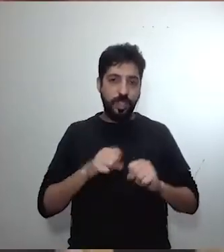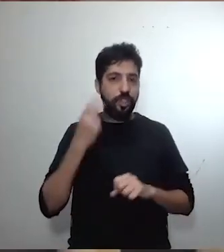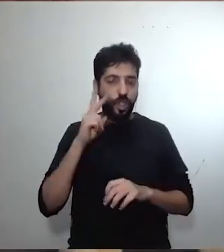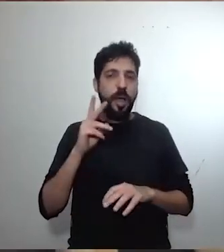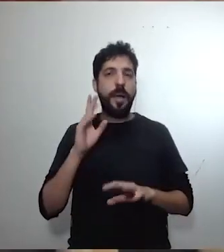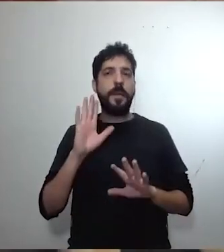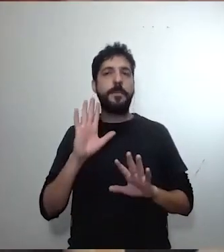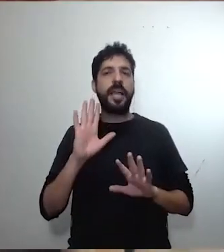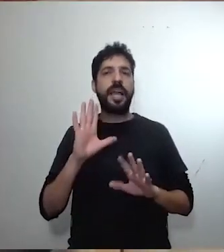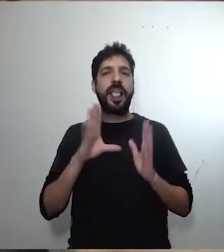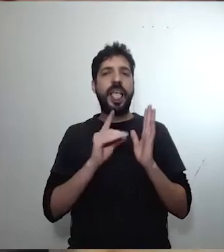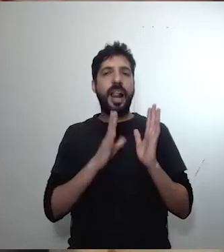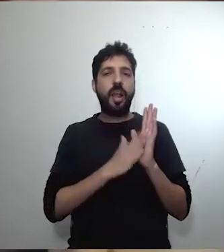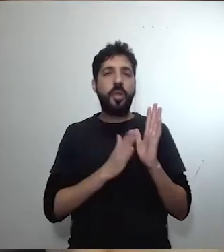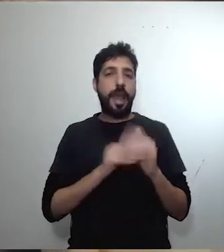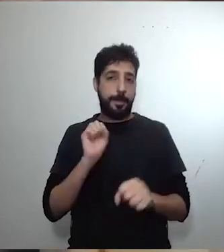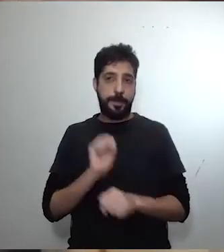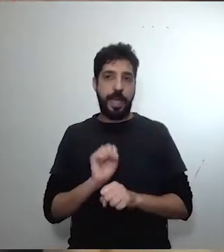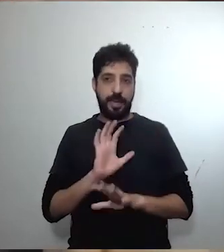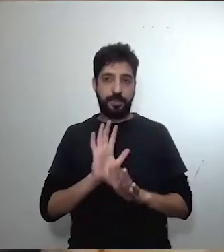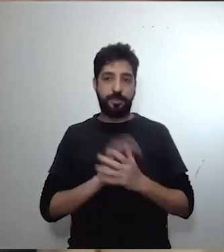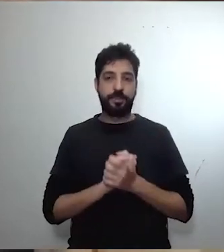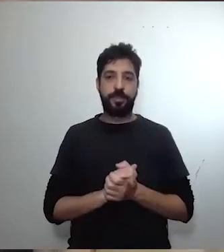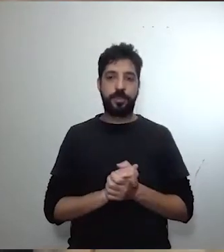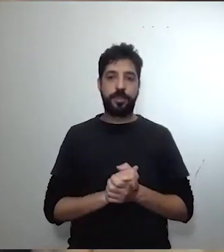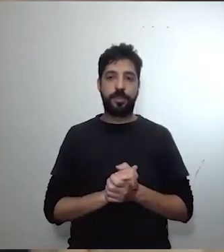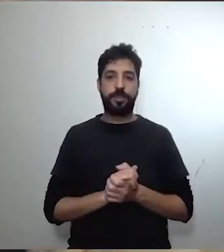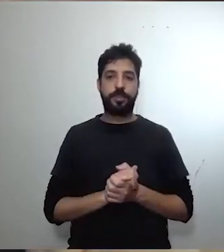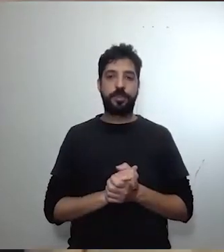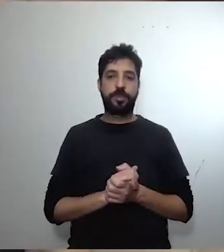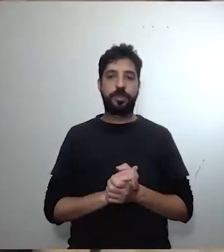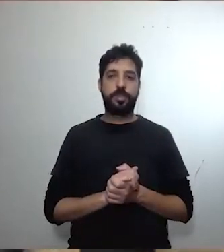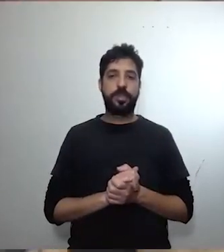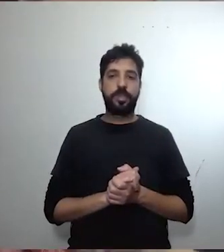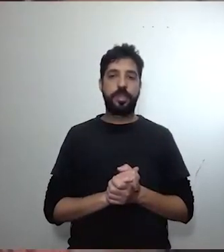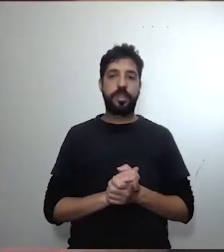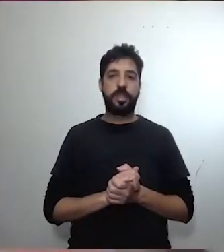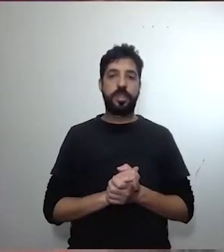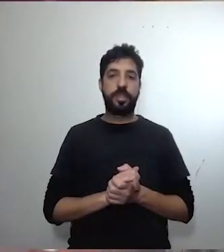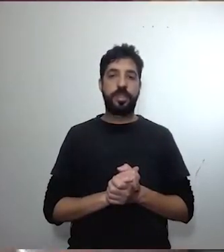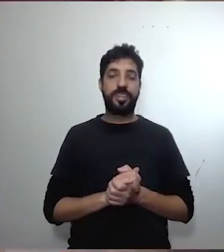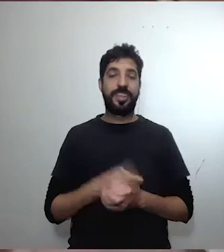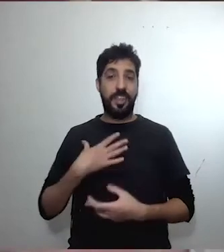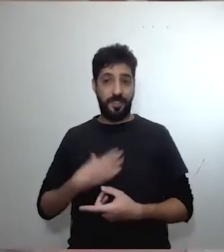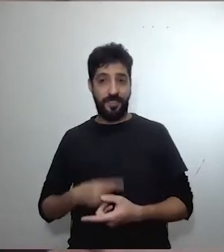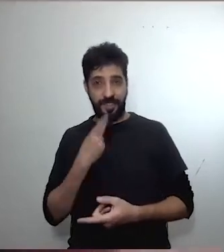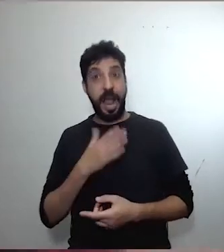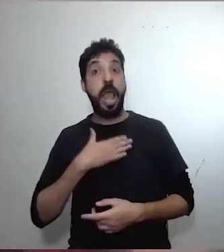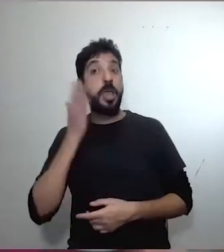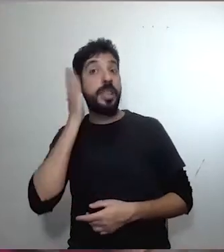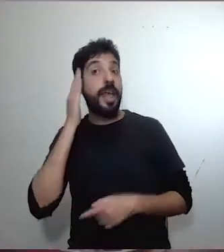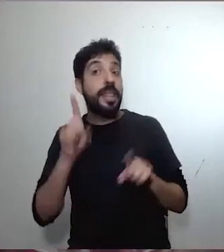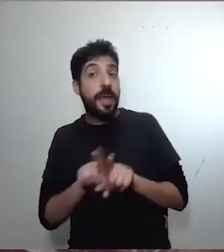novo, só para ela não grudar mais. Assim? Uhum. É só encher a mão e fazer assim, uma chuvinha. Ah, eu sei também